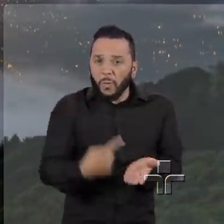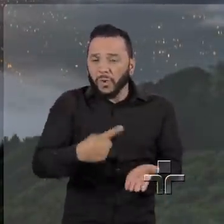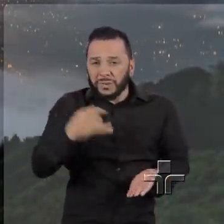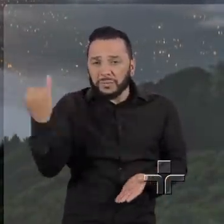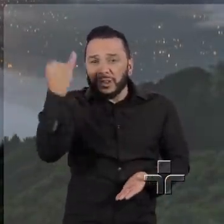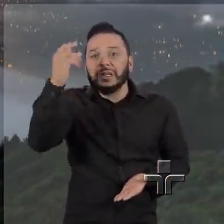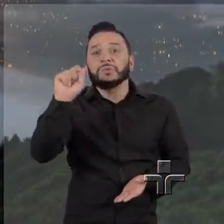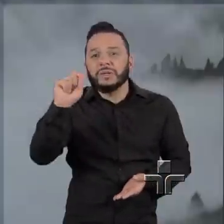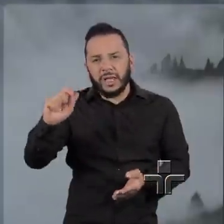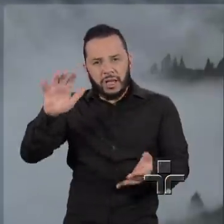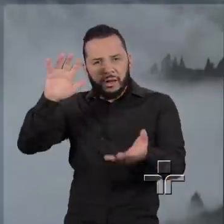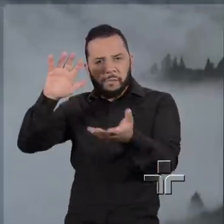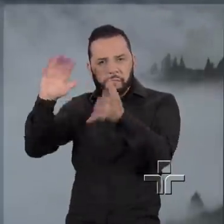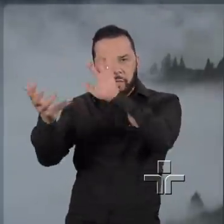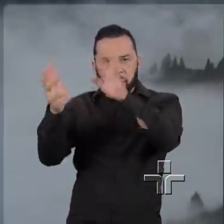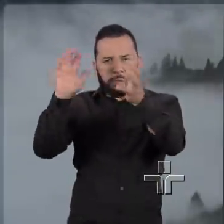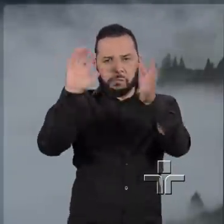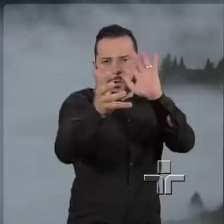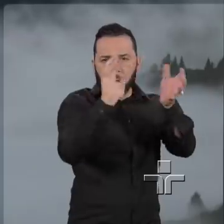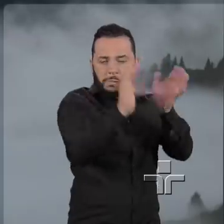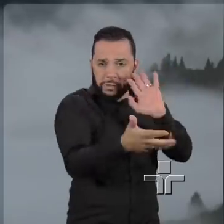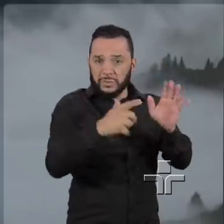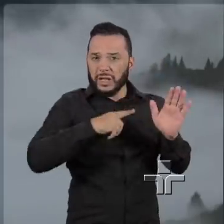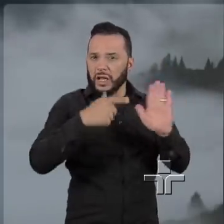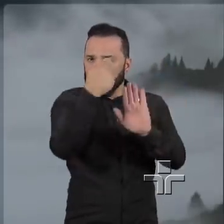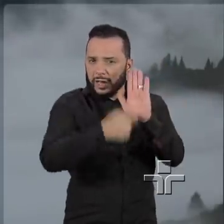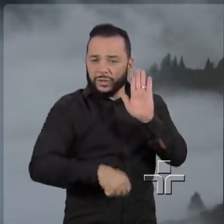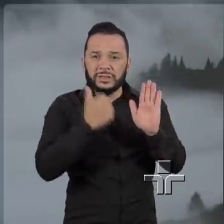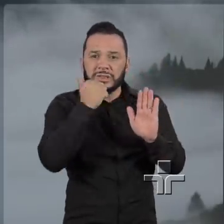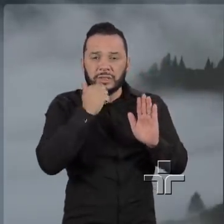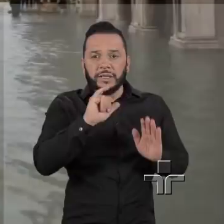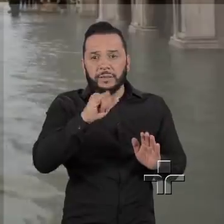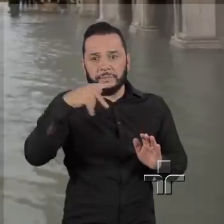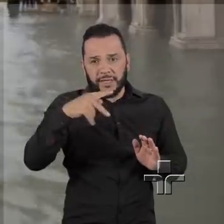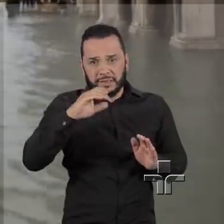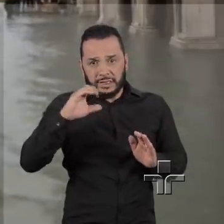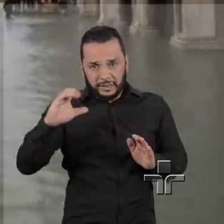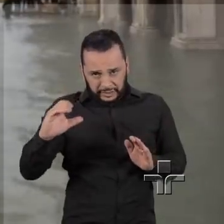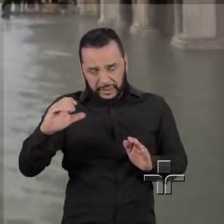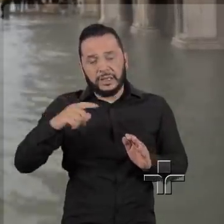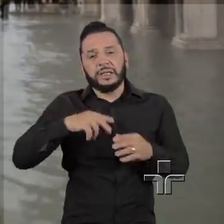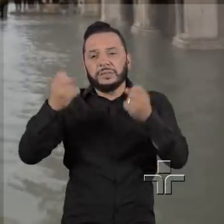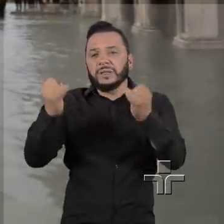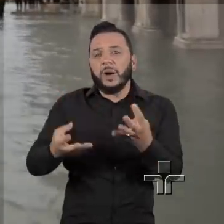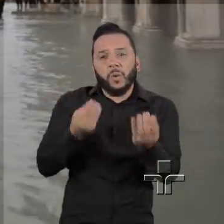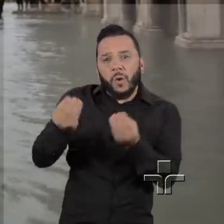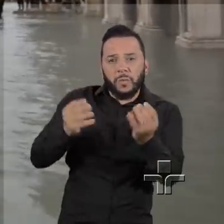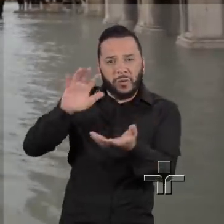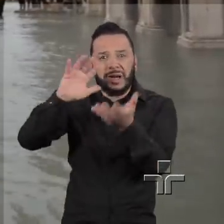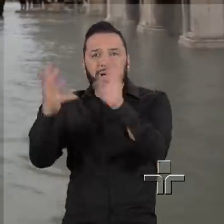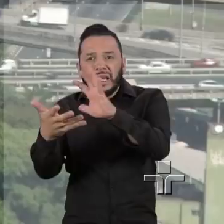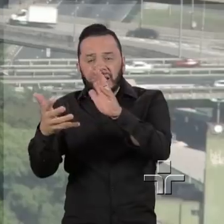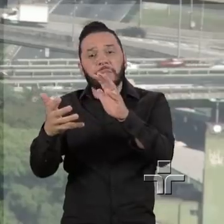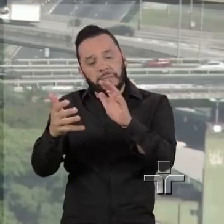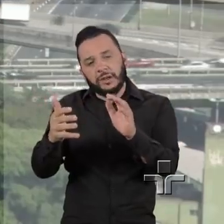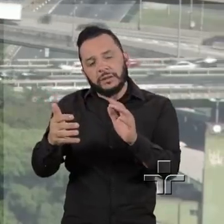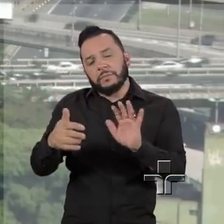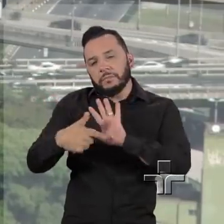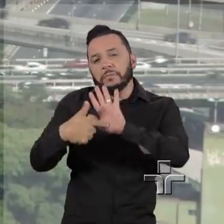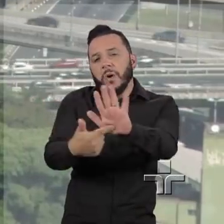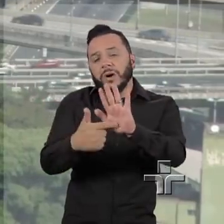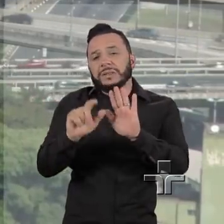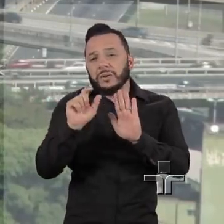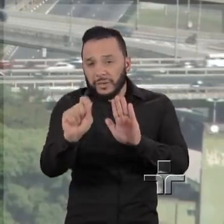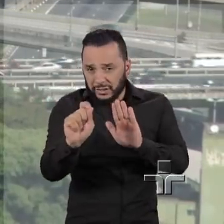mudanças climáticas. Novo relatório científico do IPCC, painel sobre clima das Nações Unidas, afirma